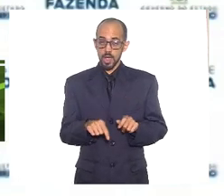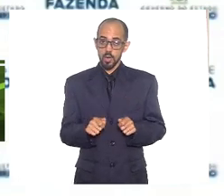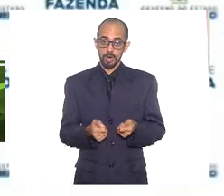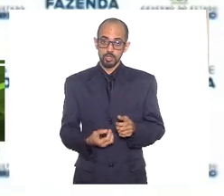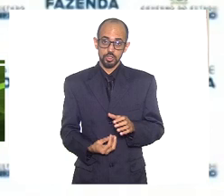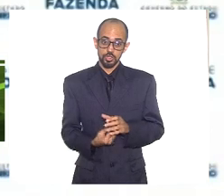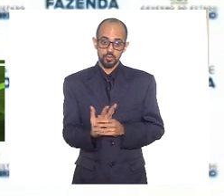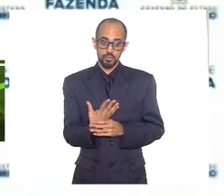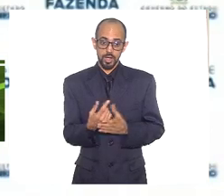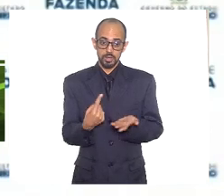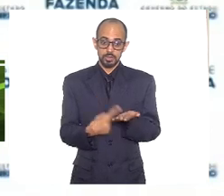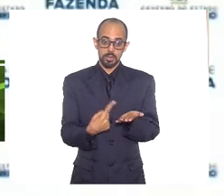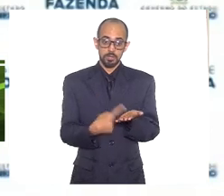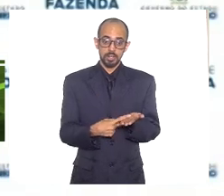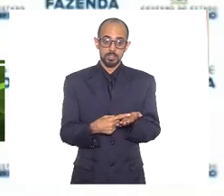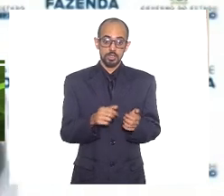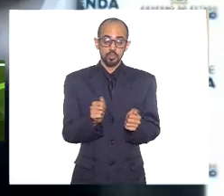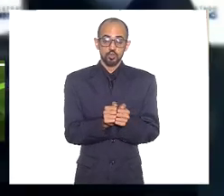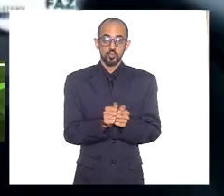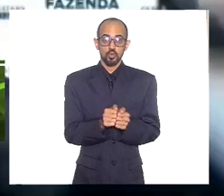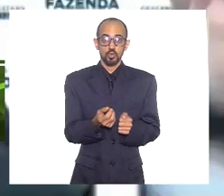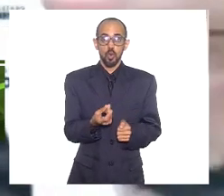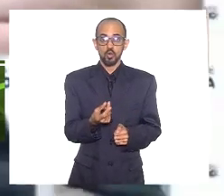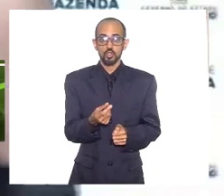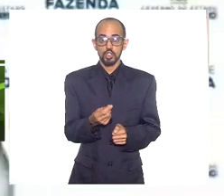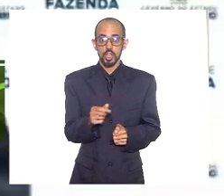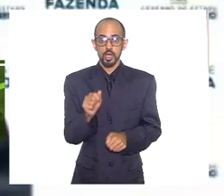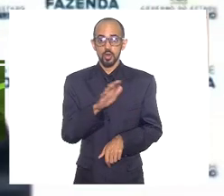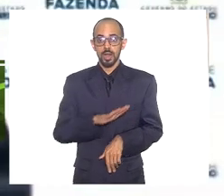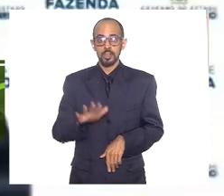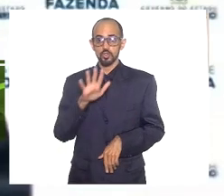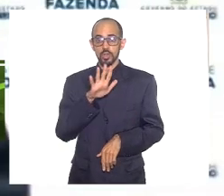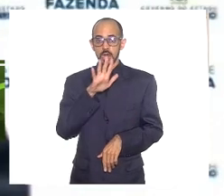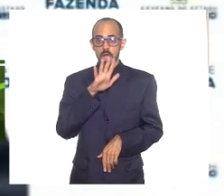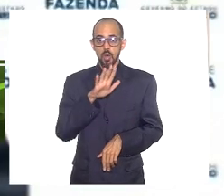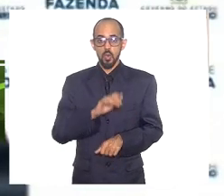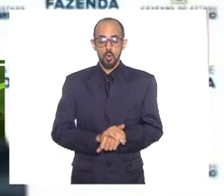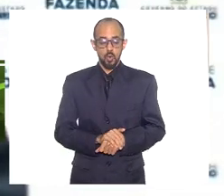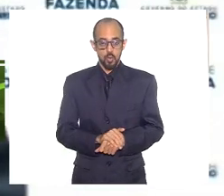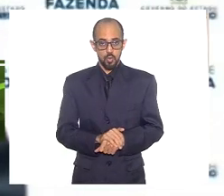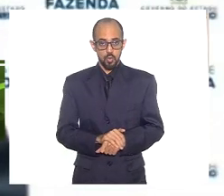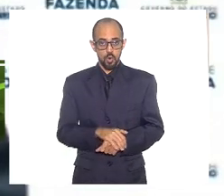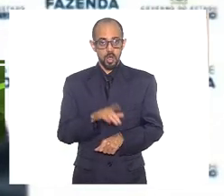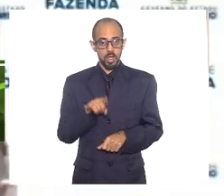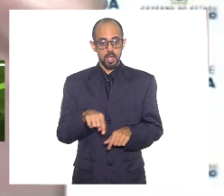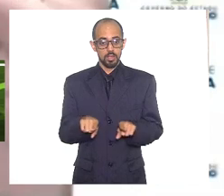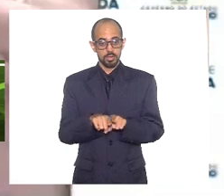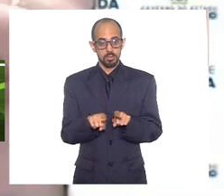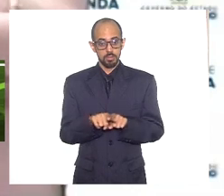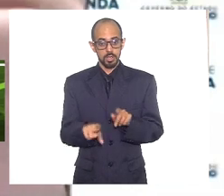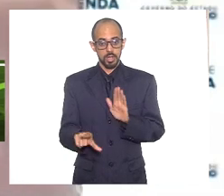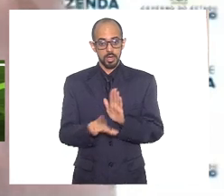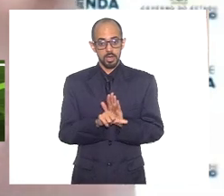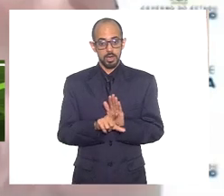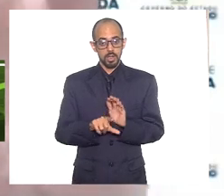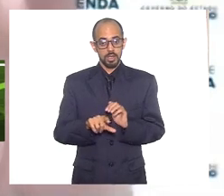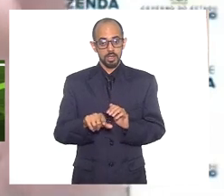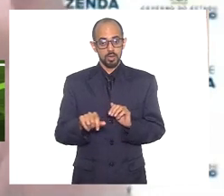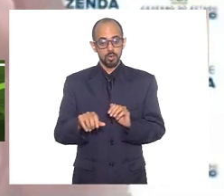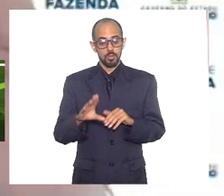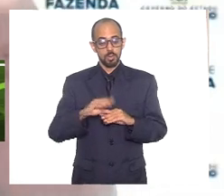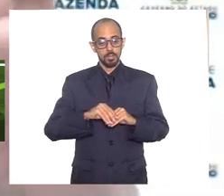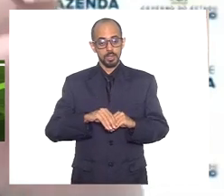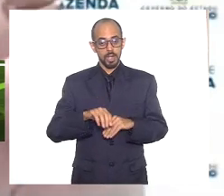a Secretaria do Tesouro Nacional. É assim que estabelece a Lei Complementar 178 e a 181 também.